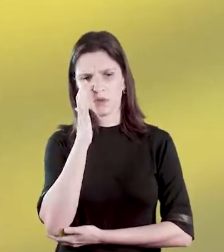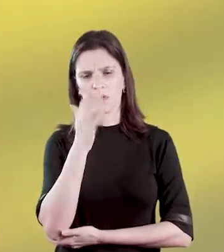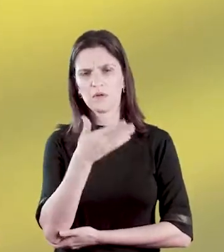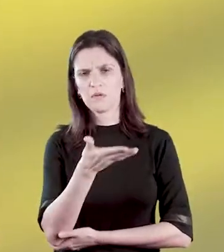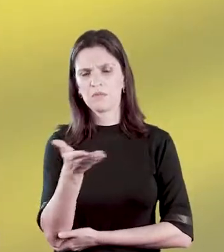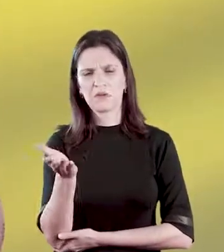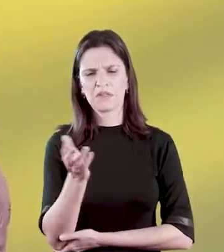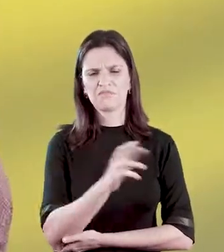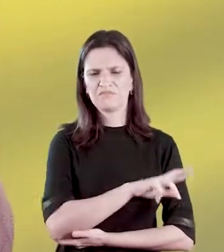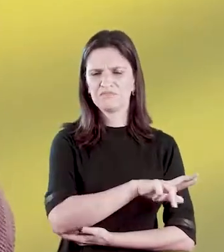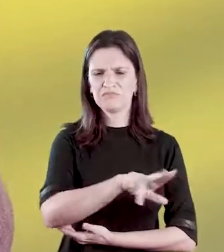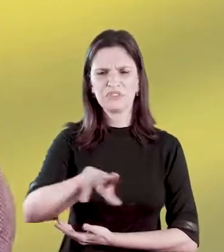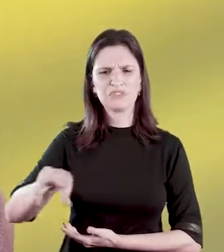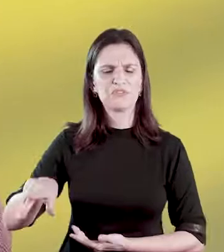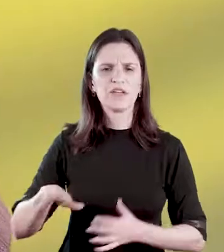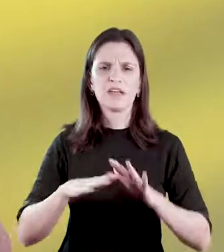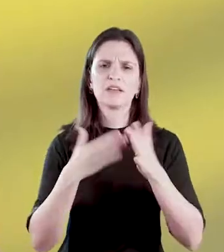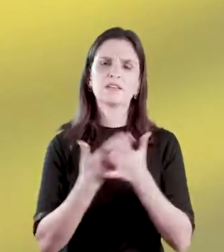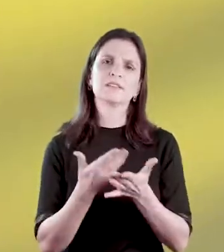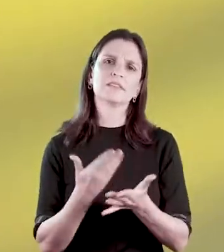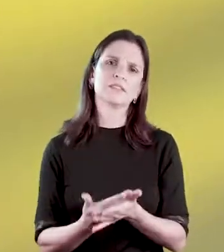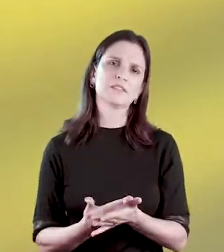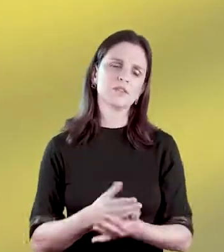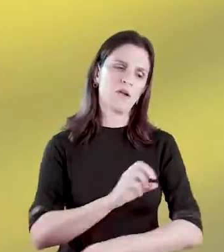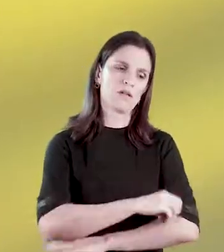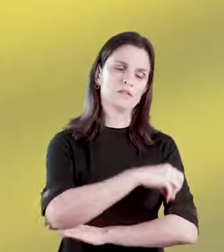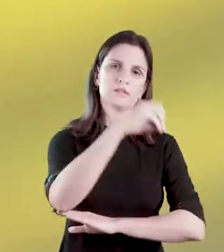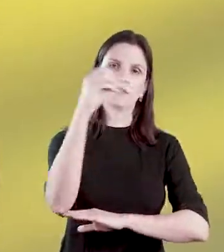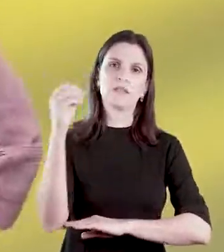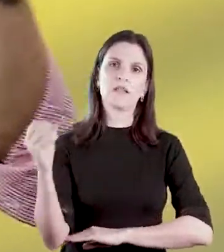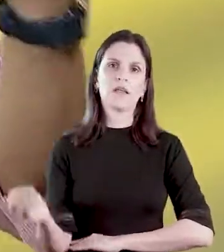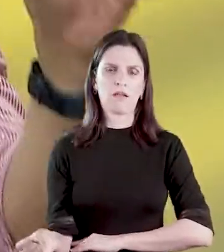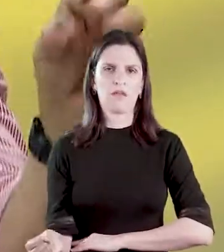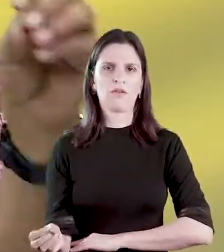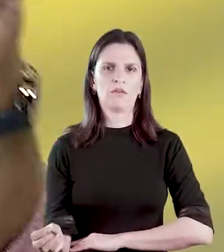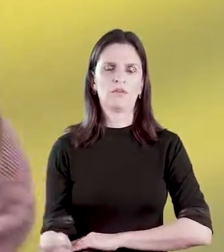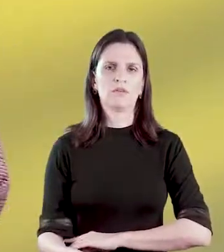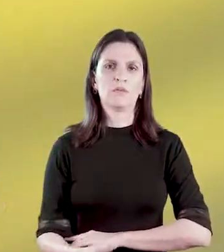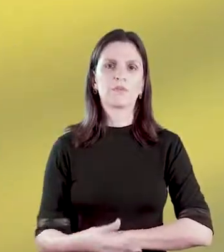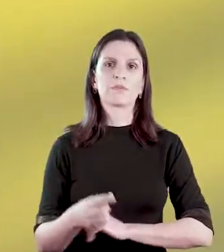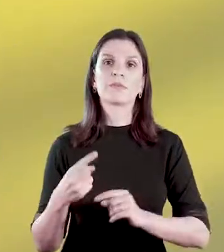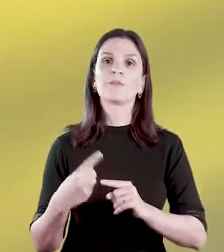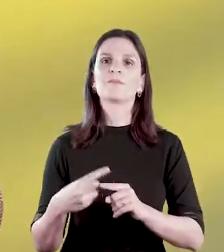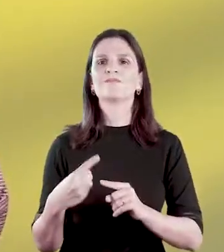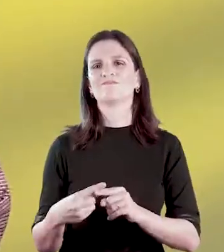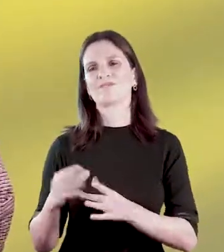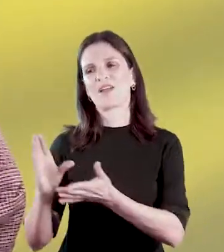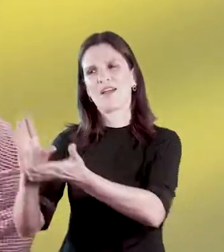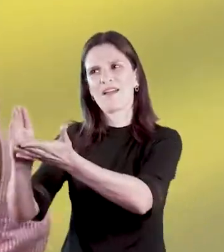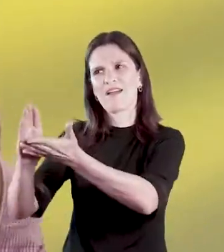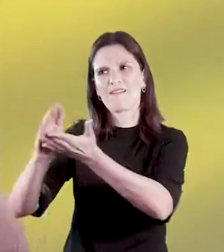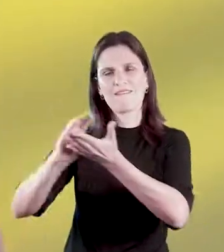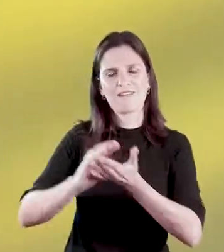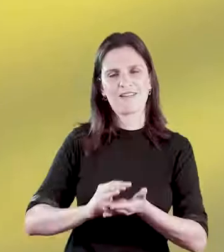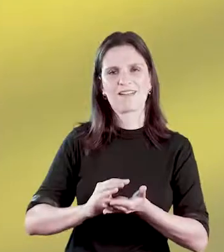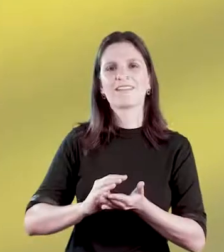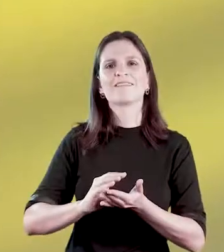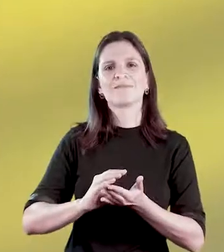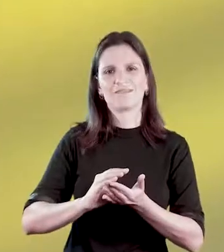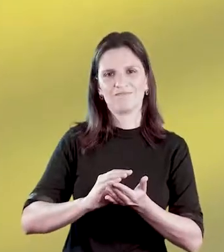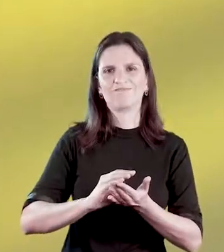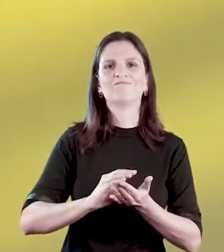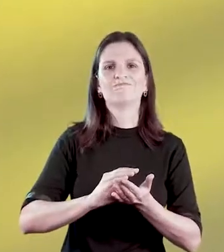Várias escolas passar a escola integral porque escola integral Oi e a verba que vem para escola integral é